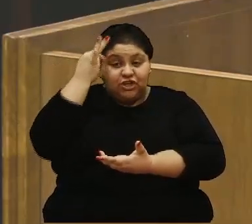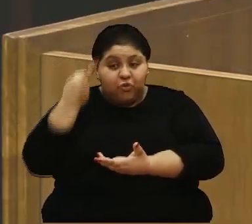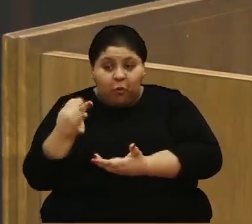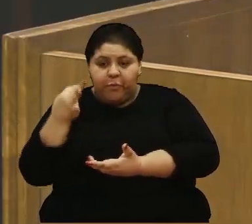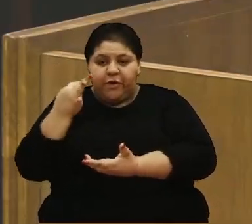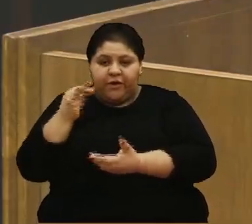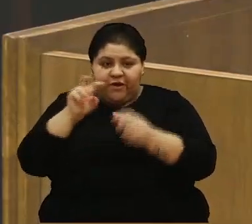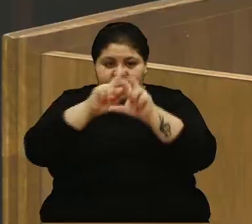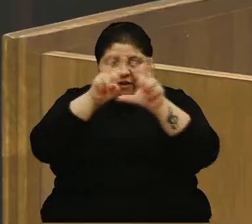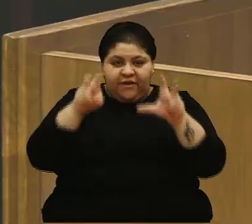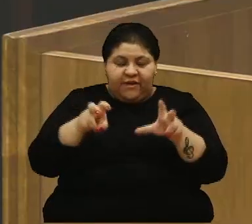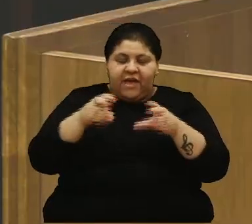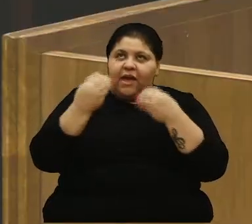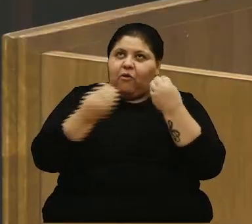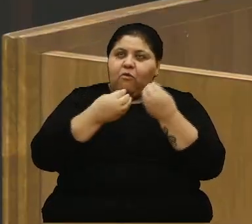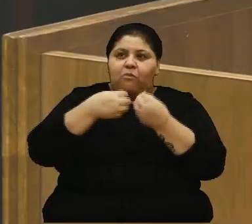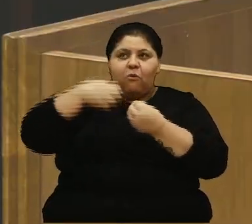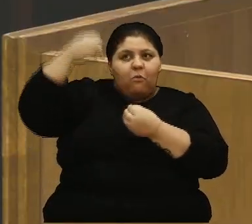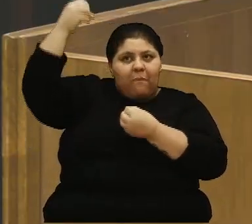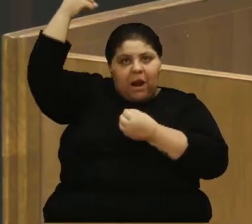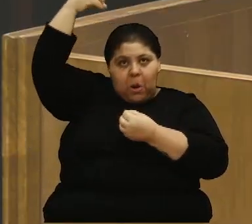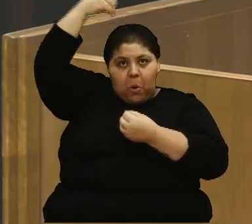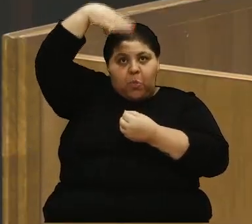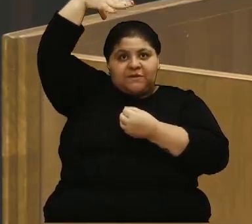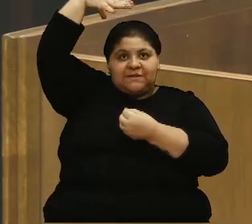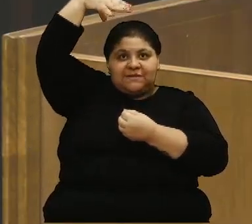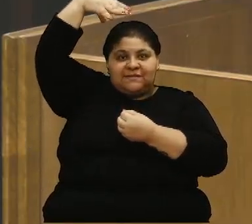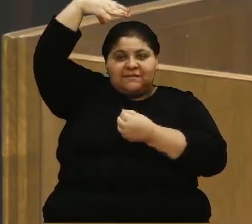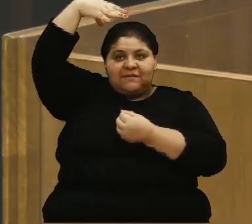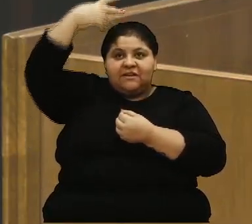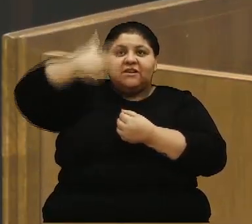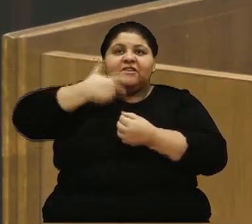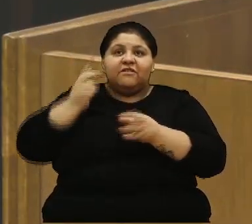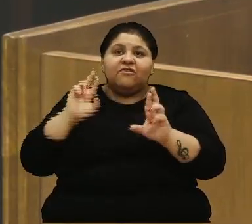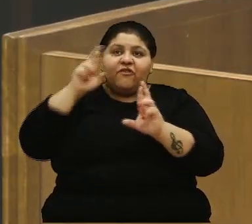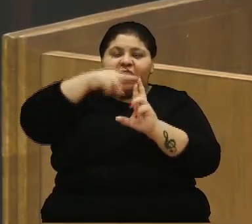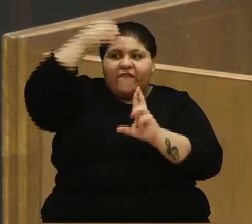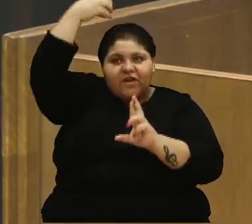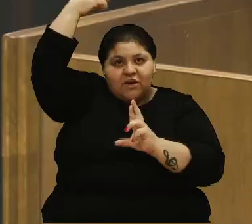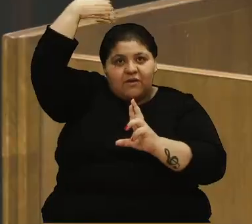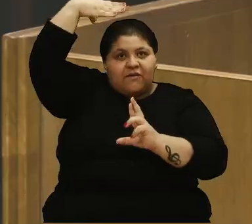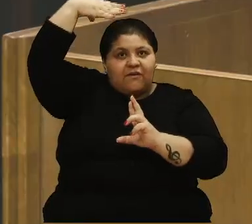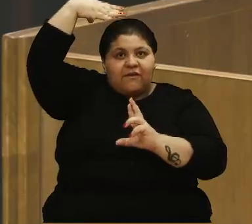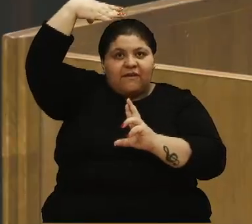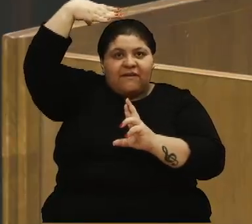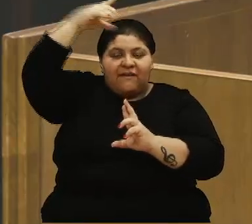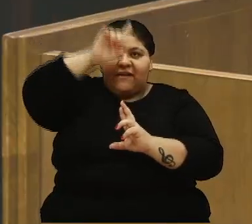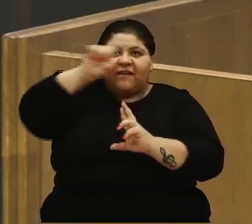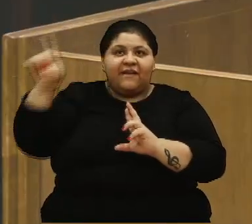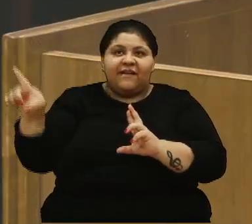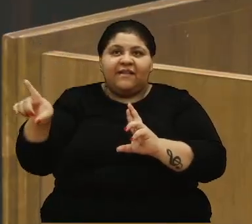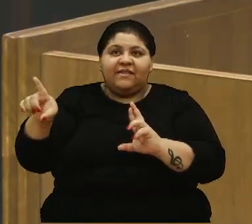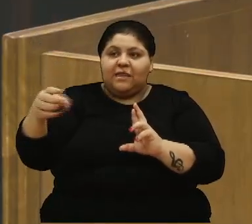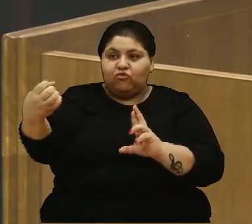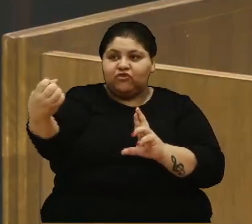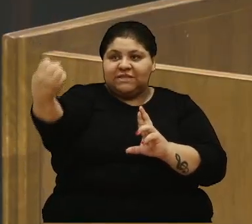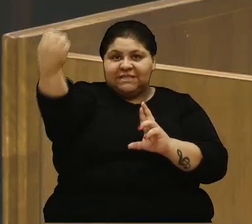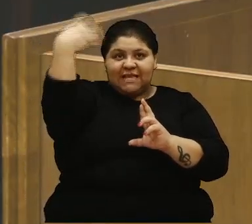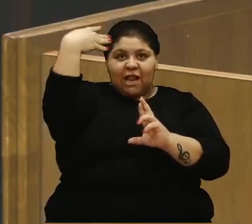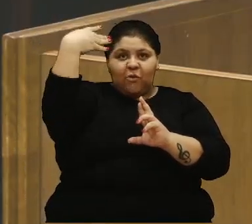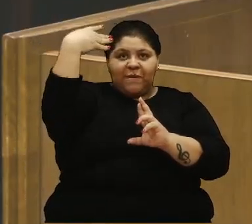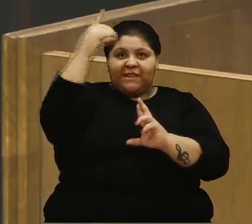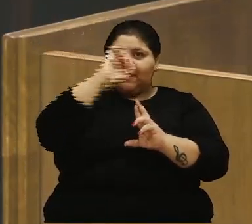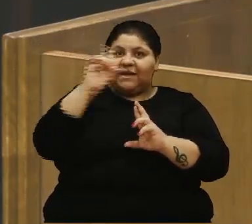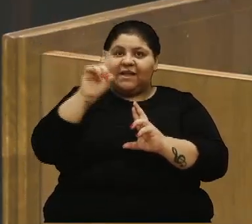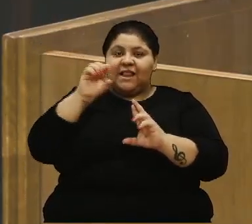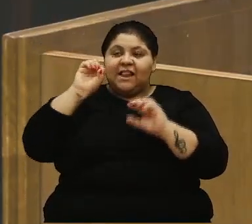algo, a gente acende uma luz. E eu fiz uma referência que quando a gente acende uma luz, a gente não se ilumina.